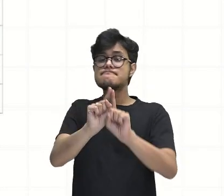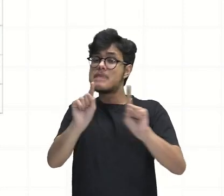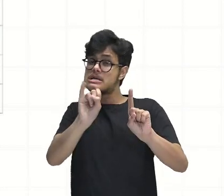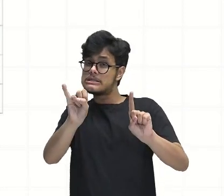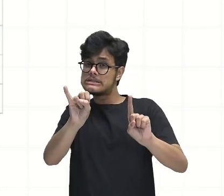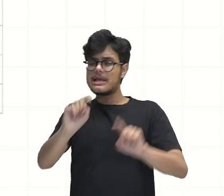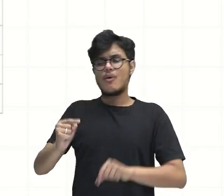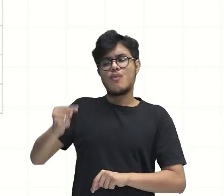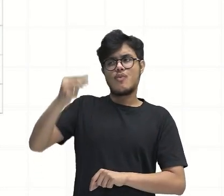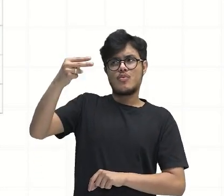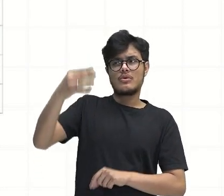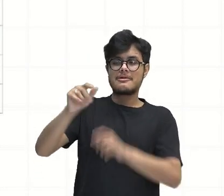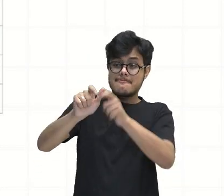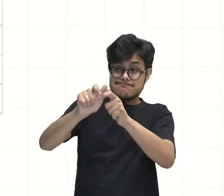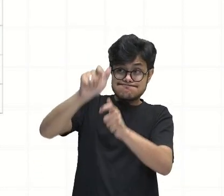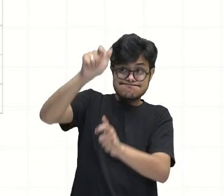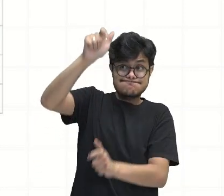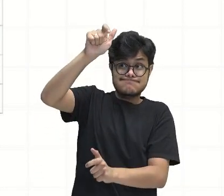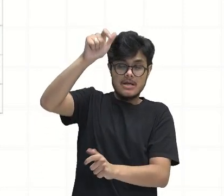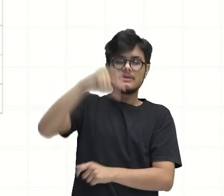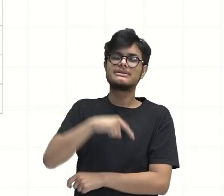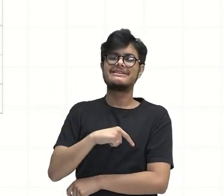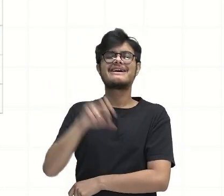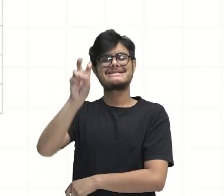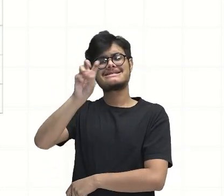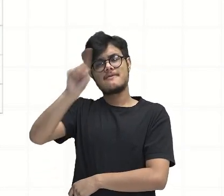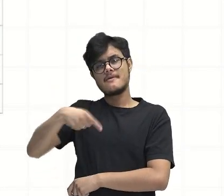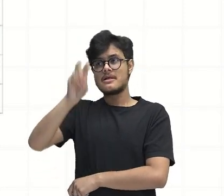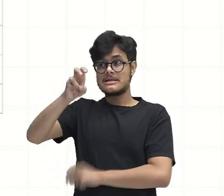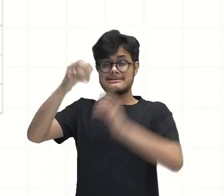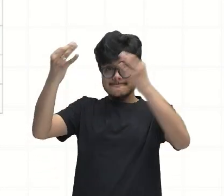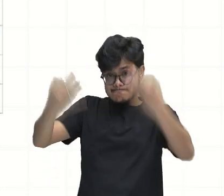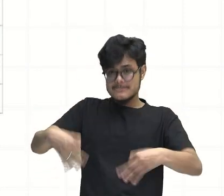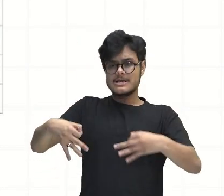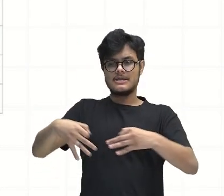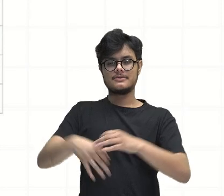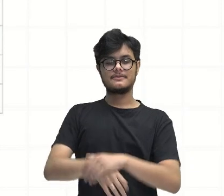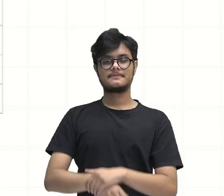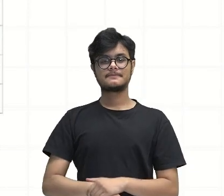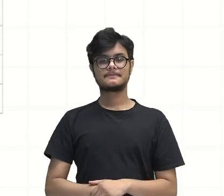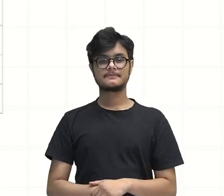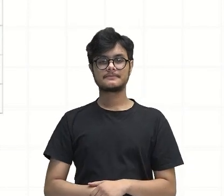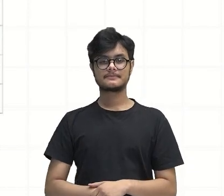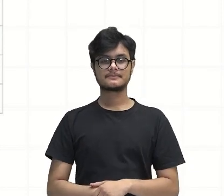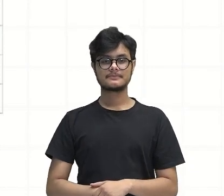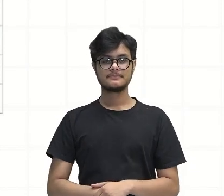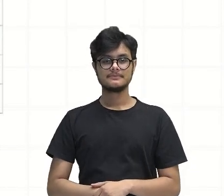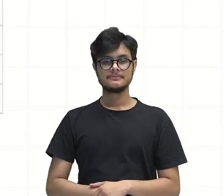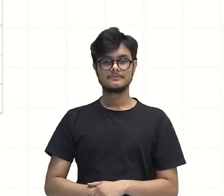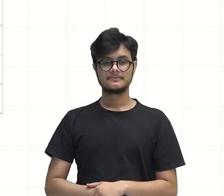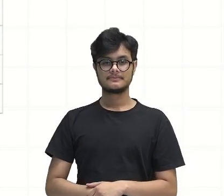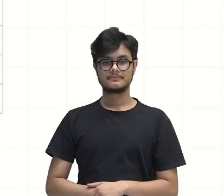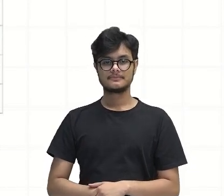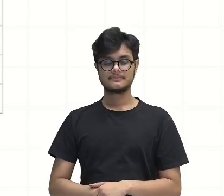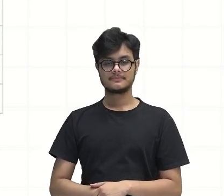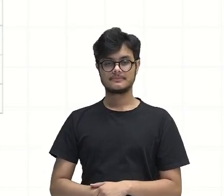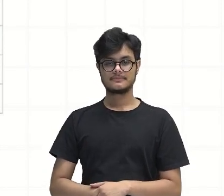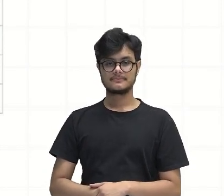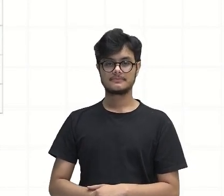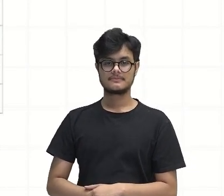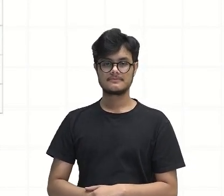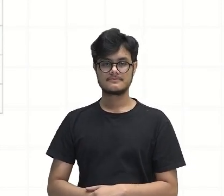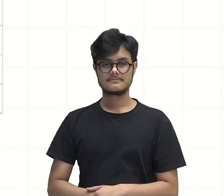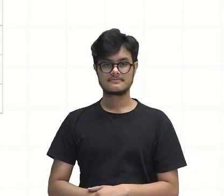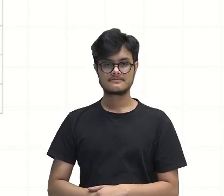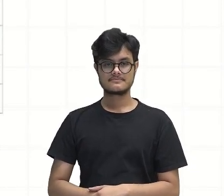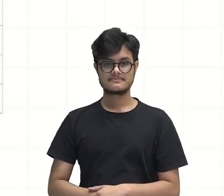escala, né, maior, de 1 em 1 unidade ou de meio em meia unidade, vocês iam observar que esse